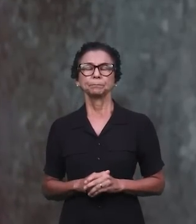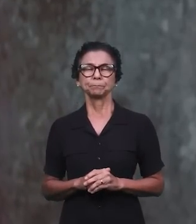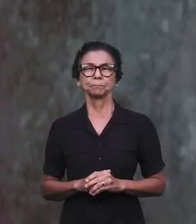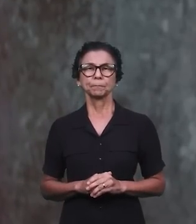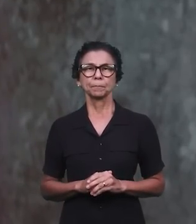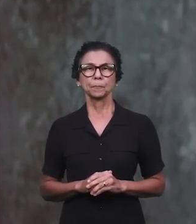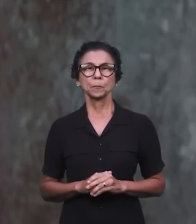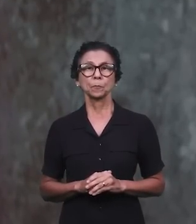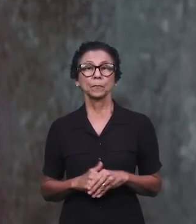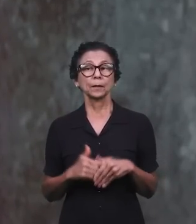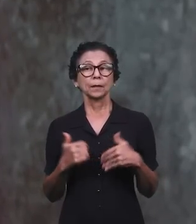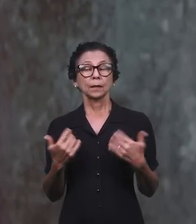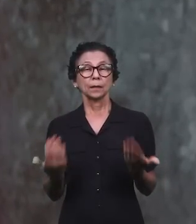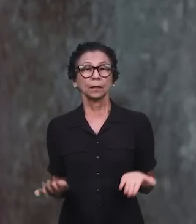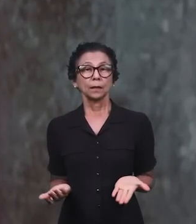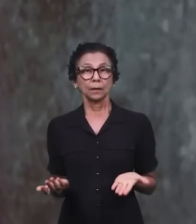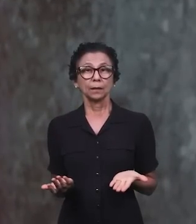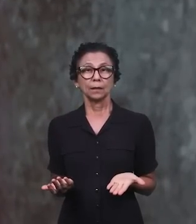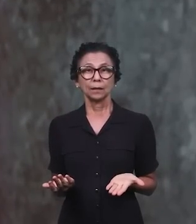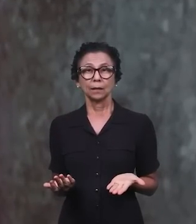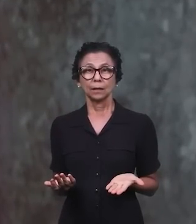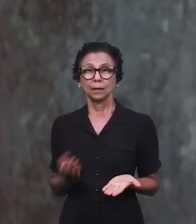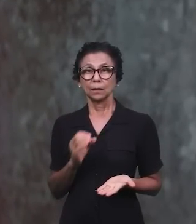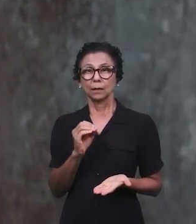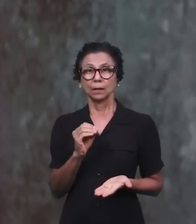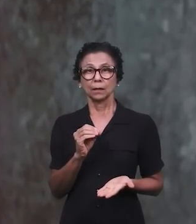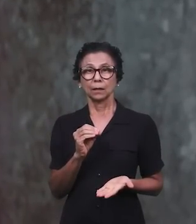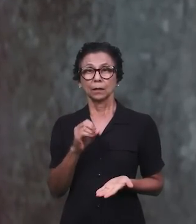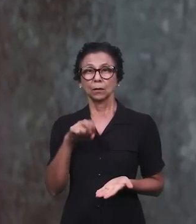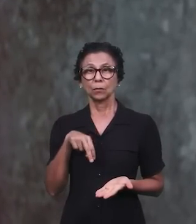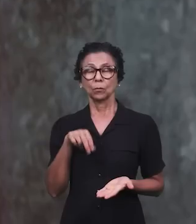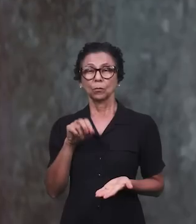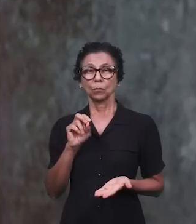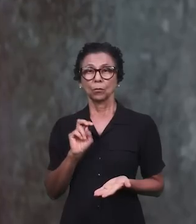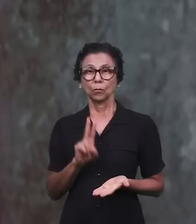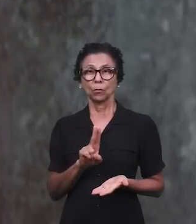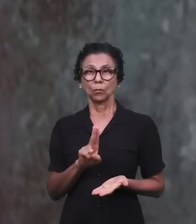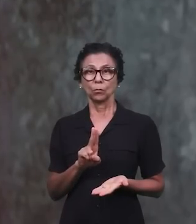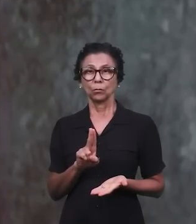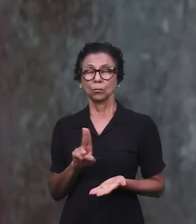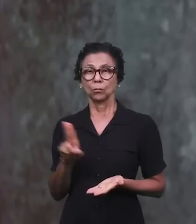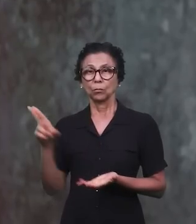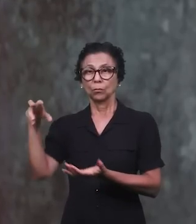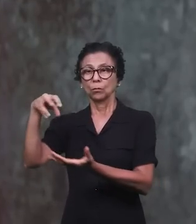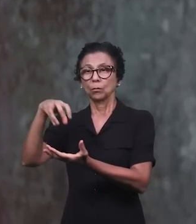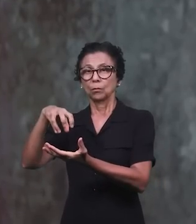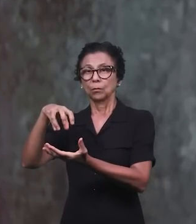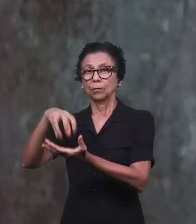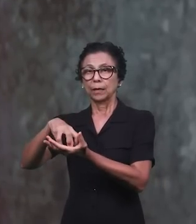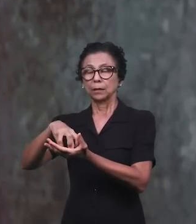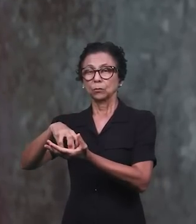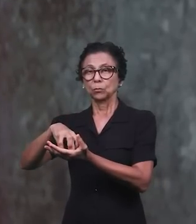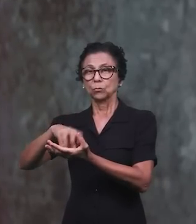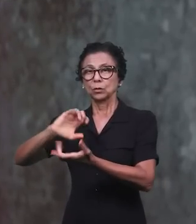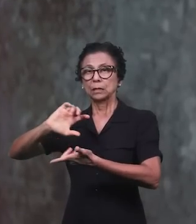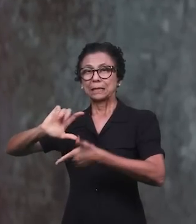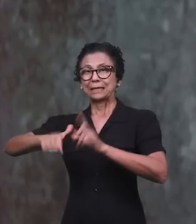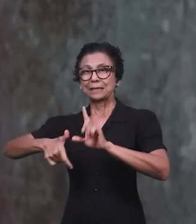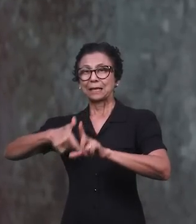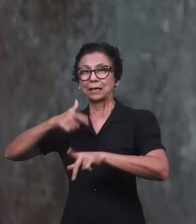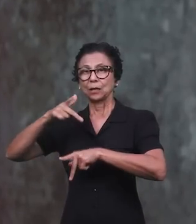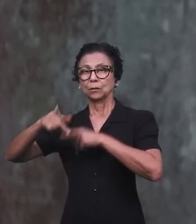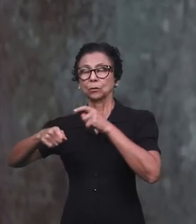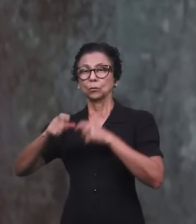ONU vai colocar em debate a criação de um Estado judeu na região de Israel. Então isso é algo formidável.